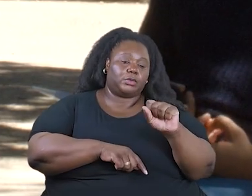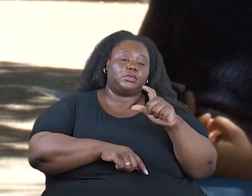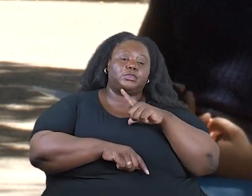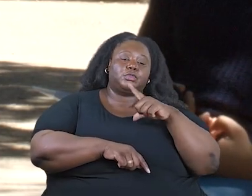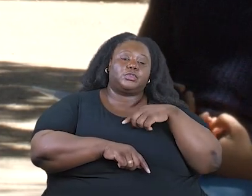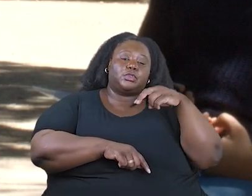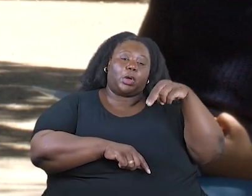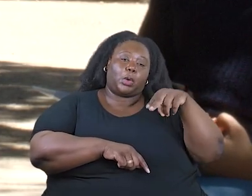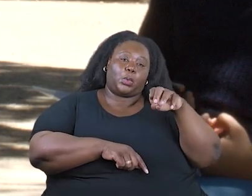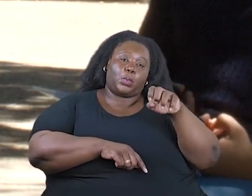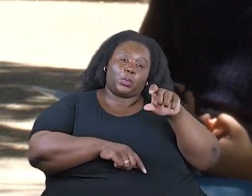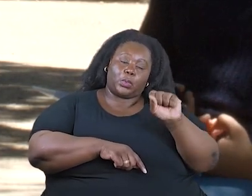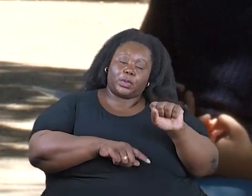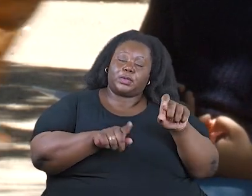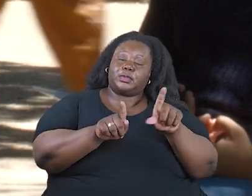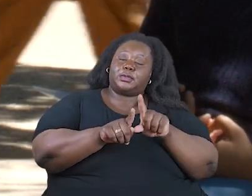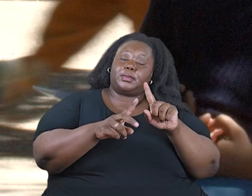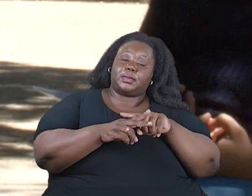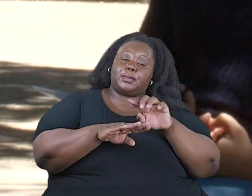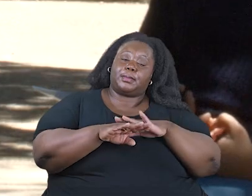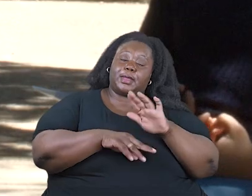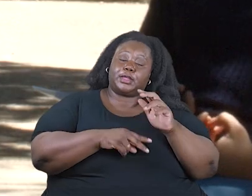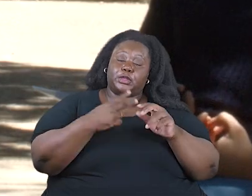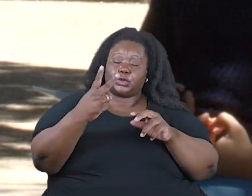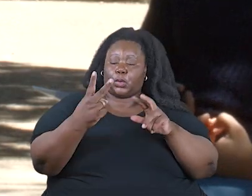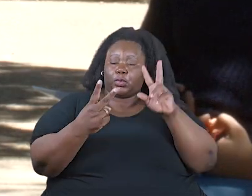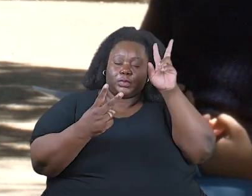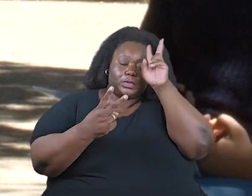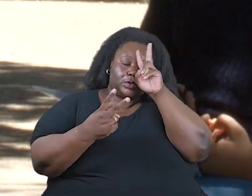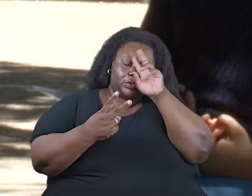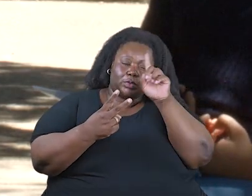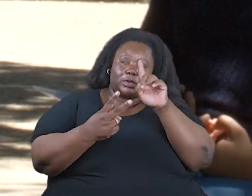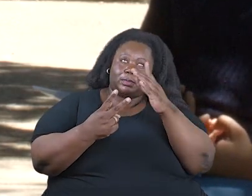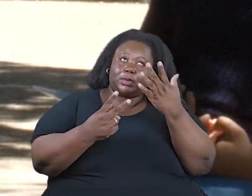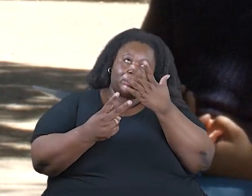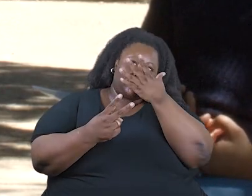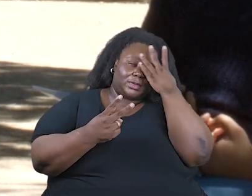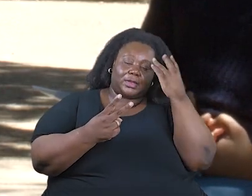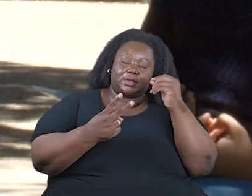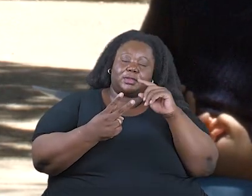Nelson Lerner, e tinha mais dois que eu não estou lembrando agora, acho que o José Rezende.